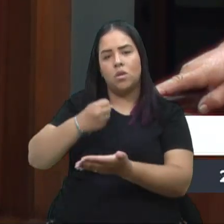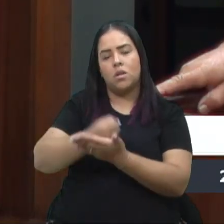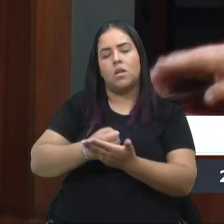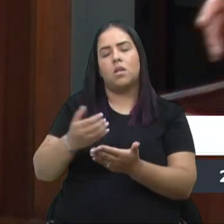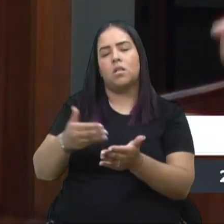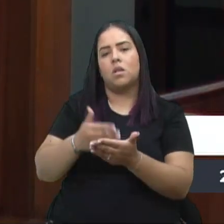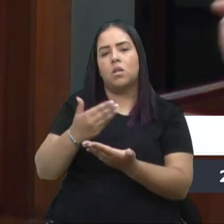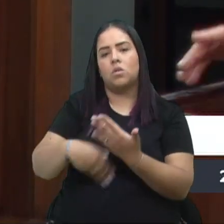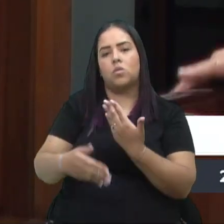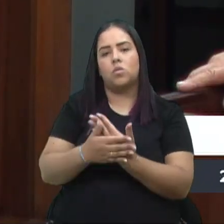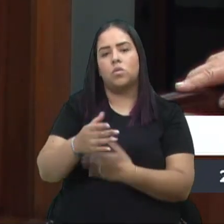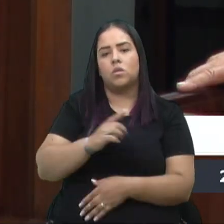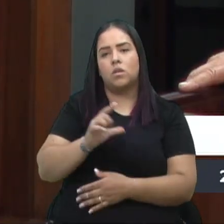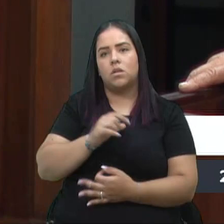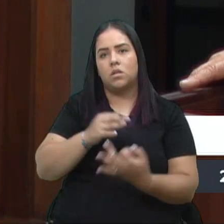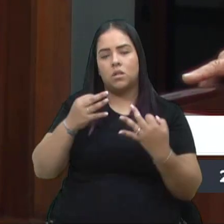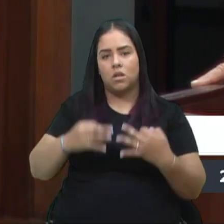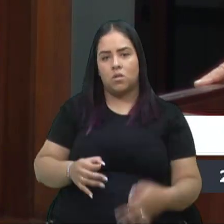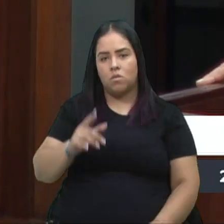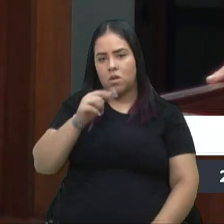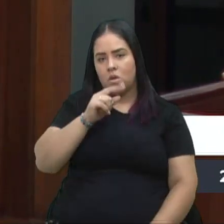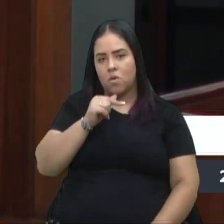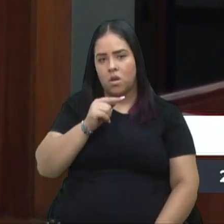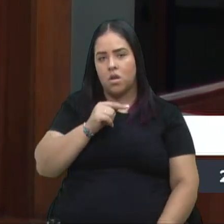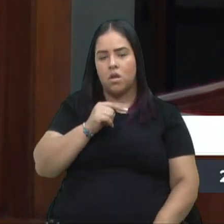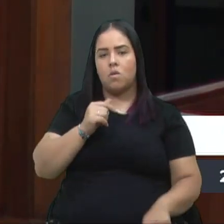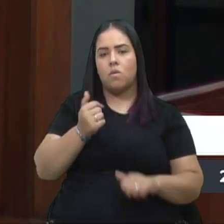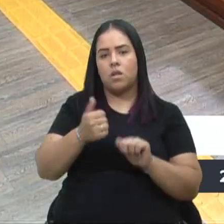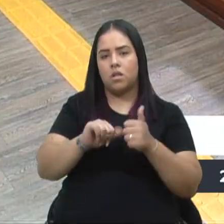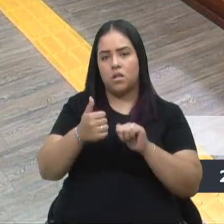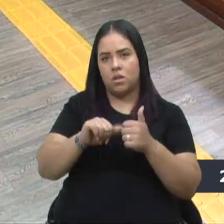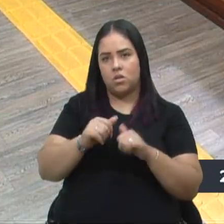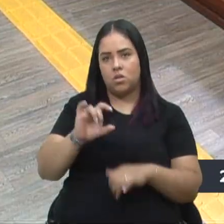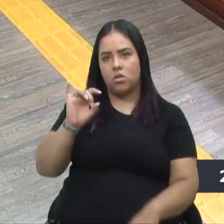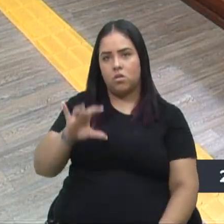que todo mundo possa ter dignidade uma água de qualidade nas torneira era isso obrigado